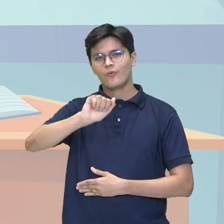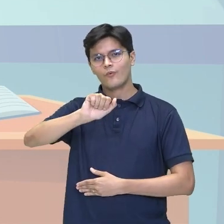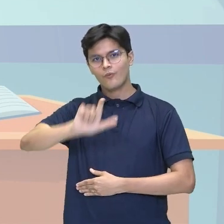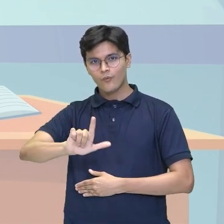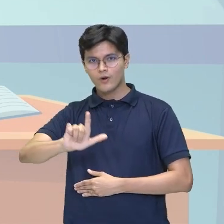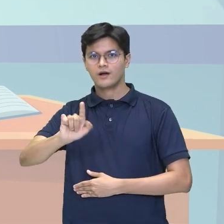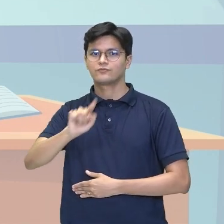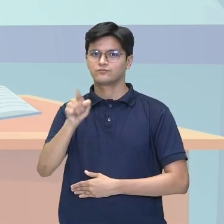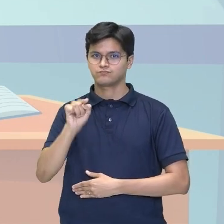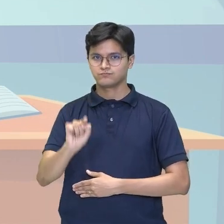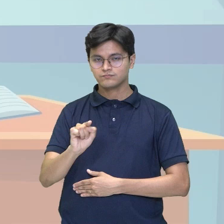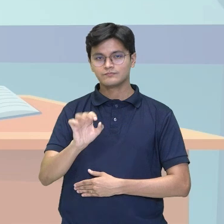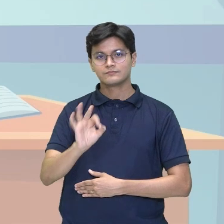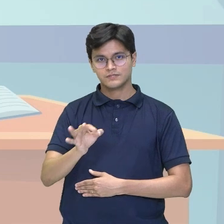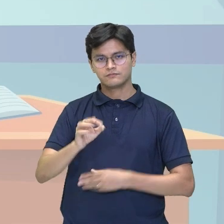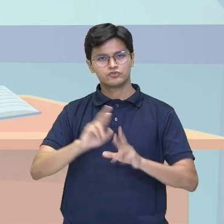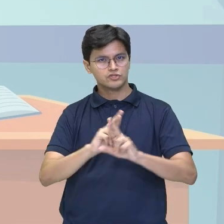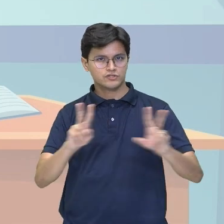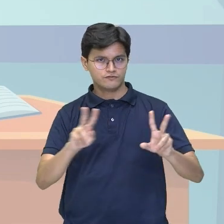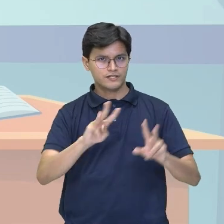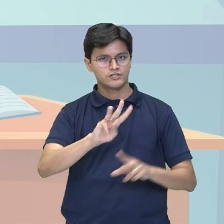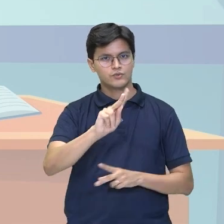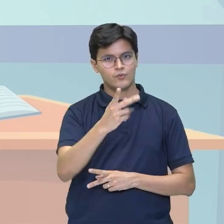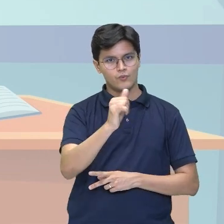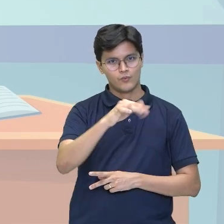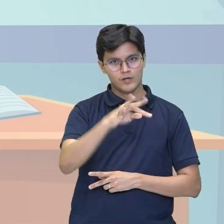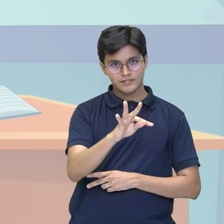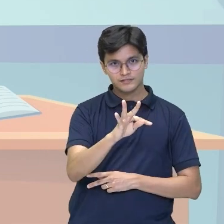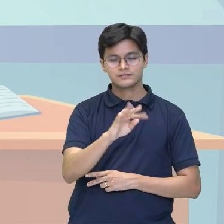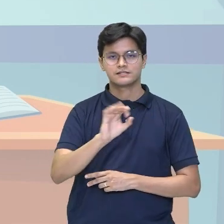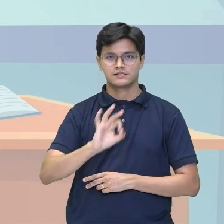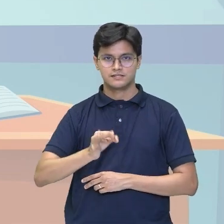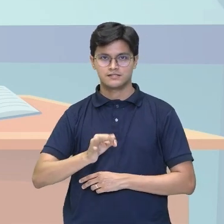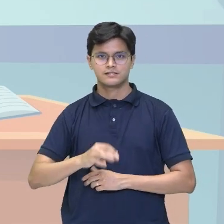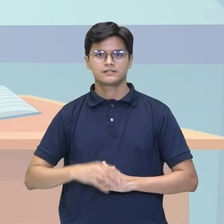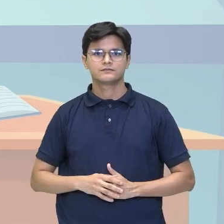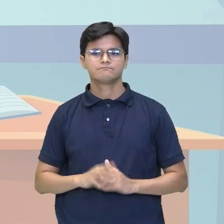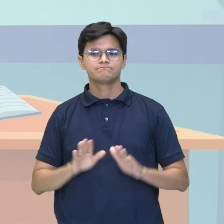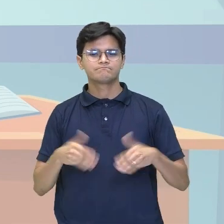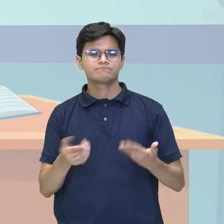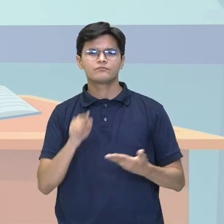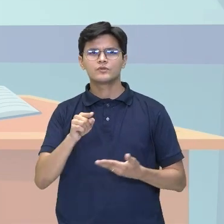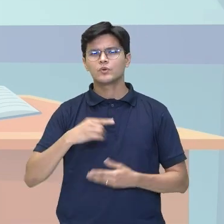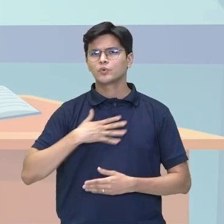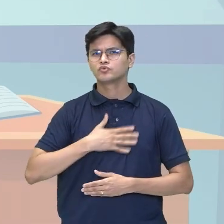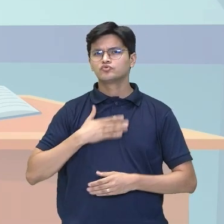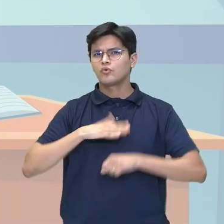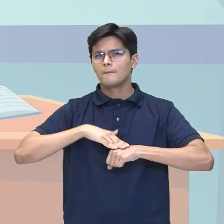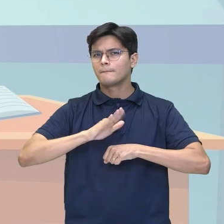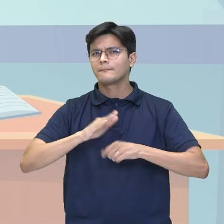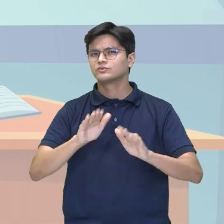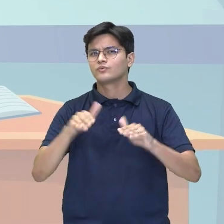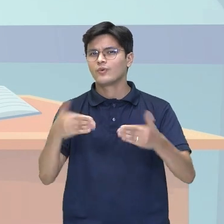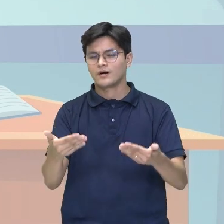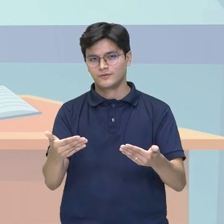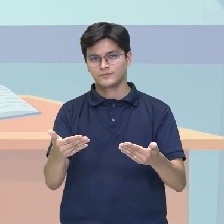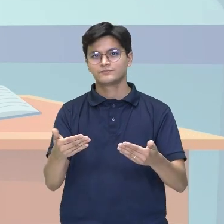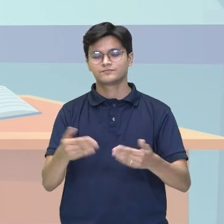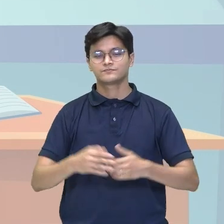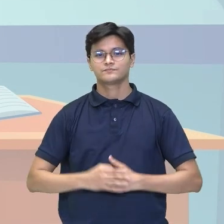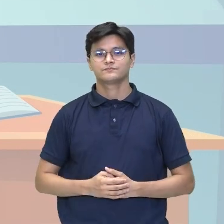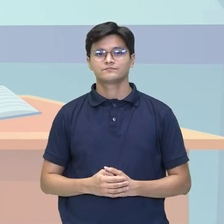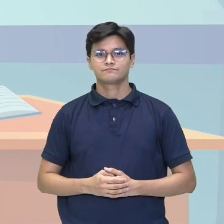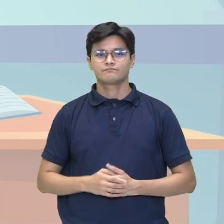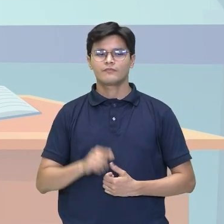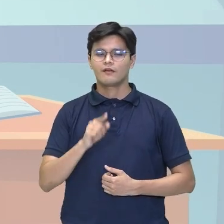diferente do what. Vamos ver qual foi o arco que ela mais gostou. Quem é fã aí deve ter seus arcos favoritos, né? E